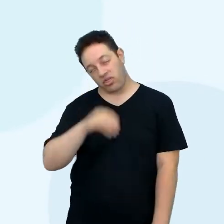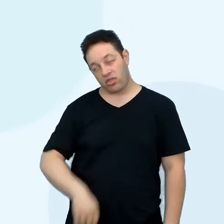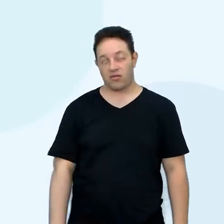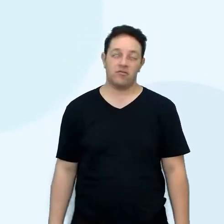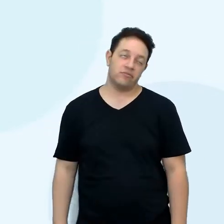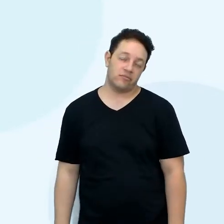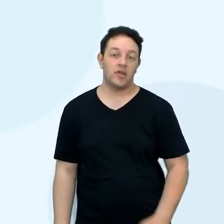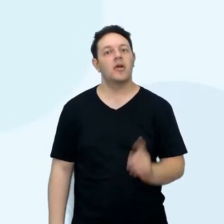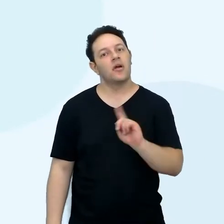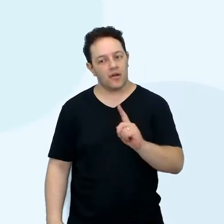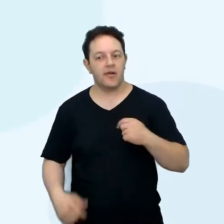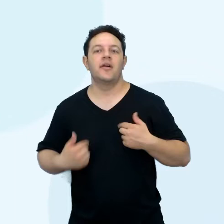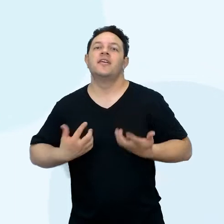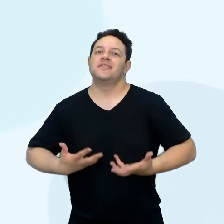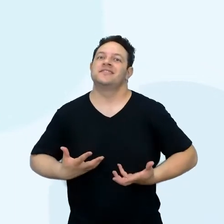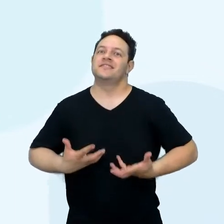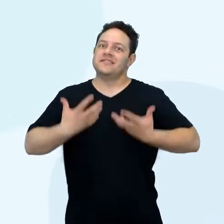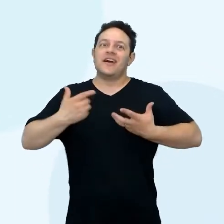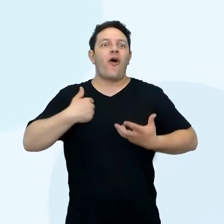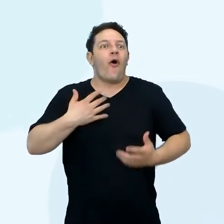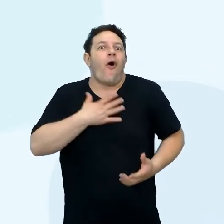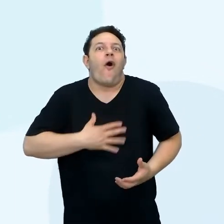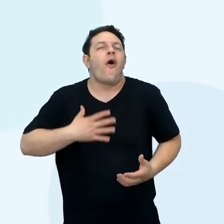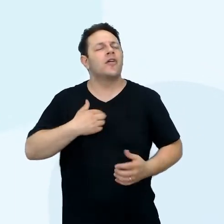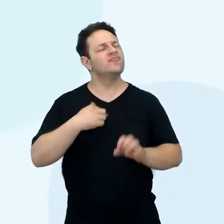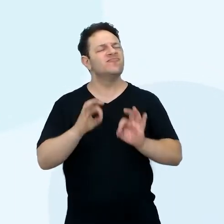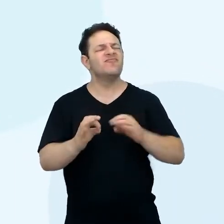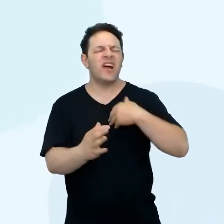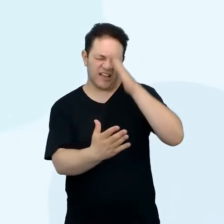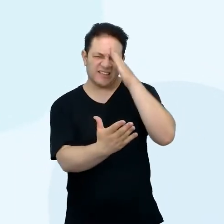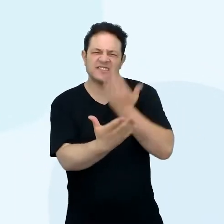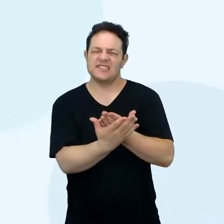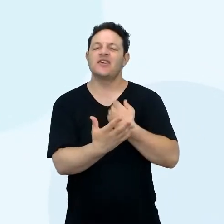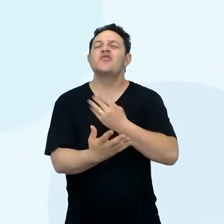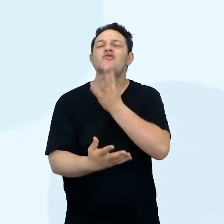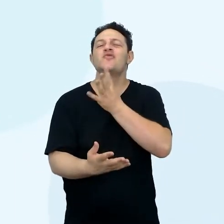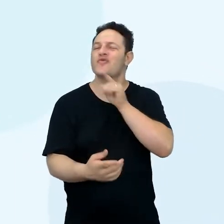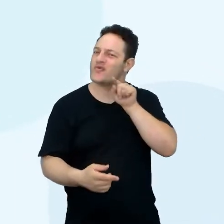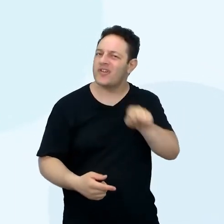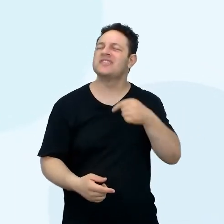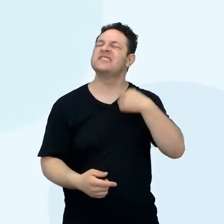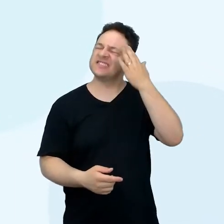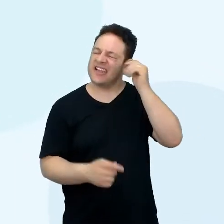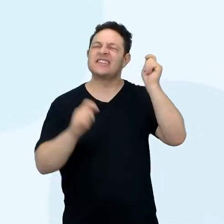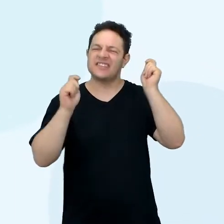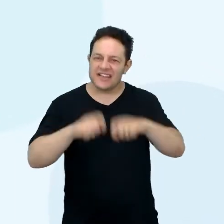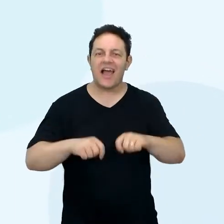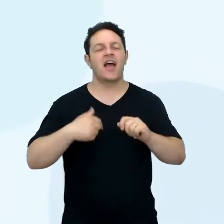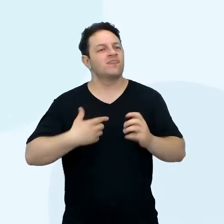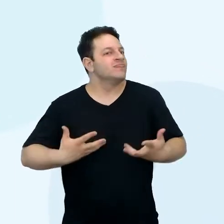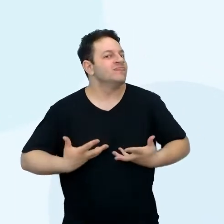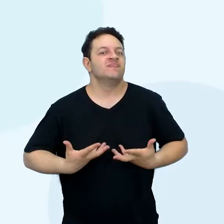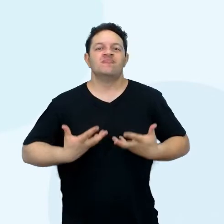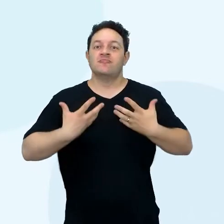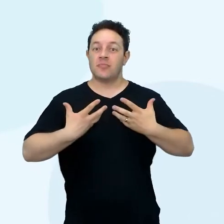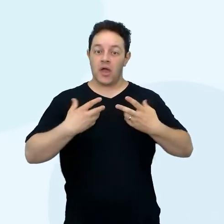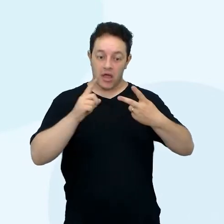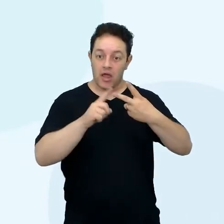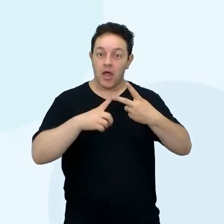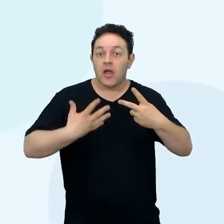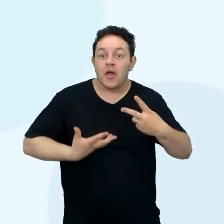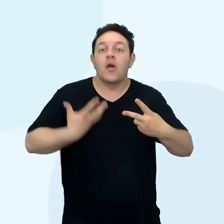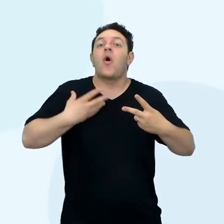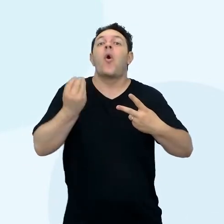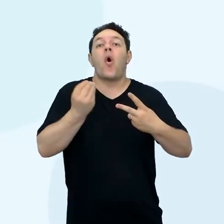que estar fazendo uma coisa que você acredita, que você conhece, que você sabe, motivado. A motivação ela se dá